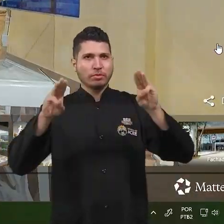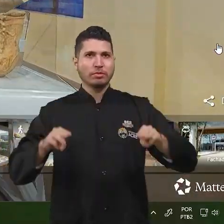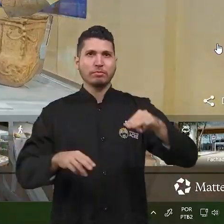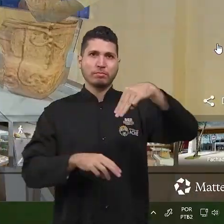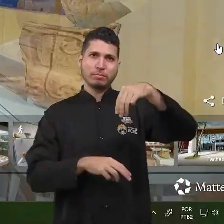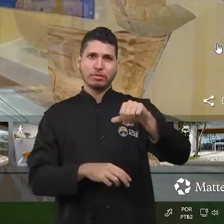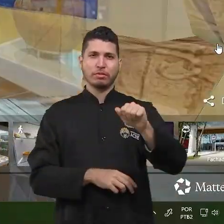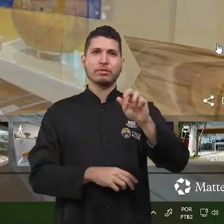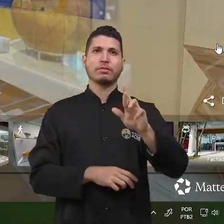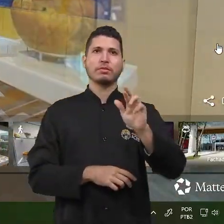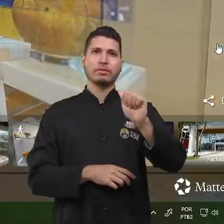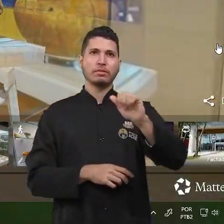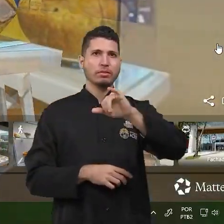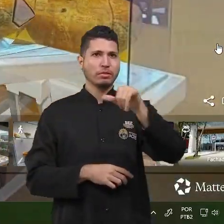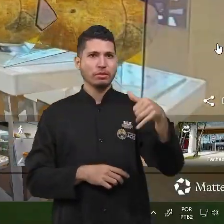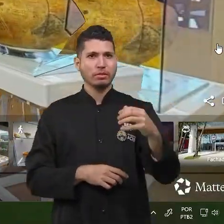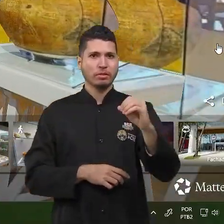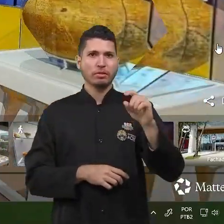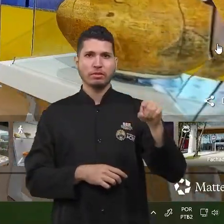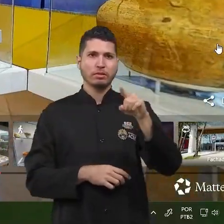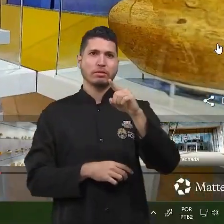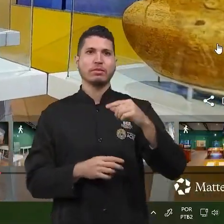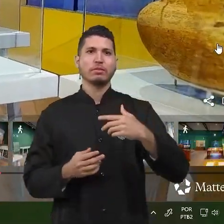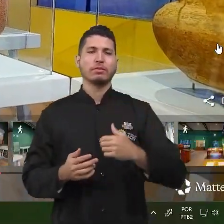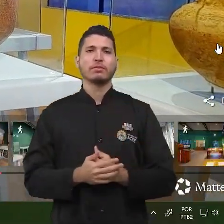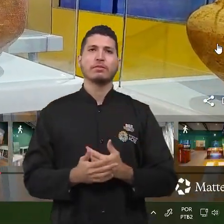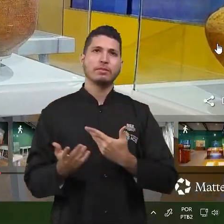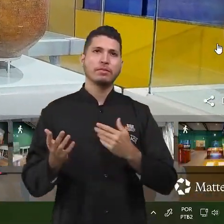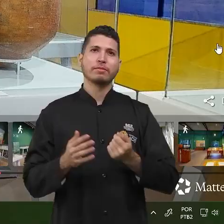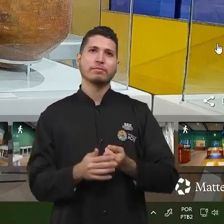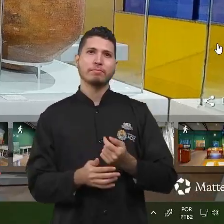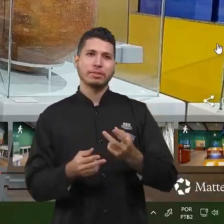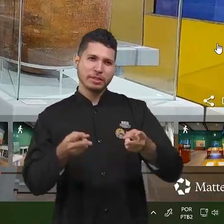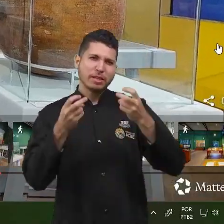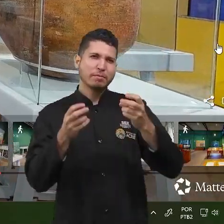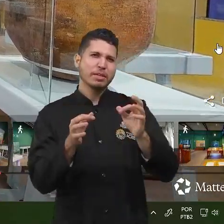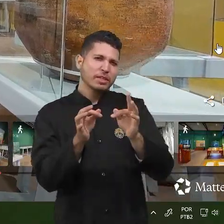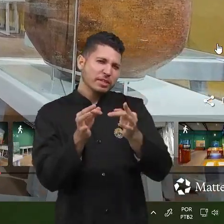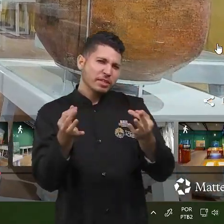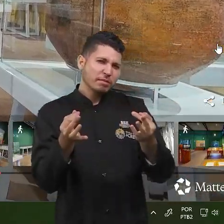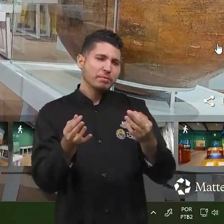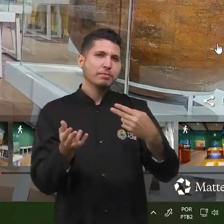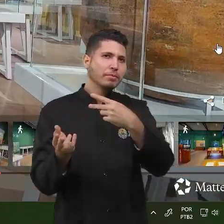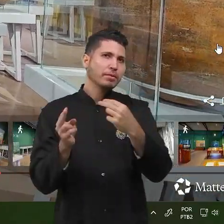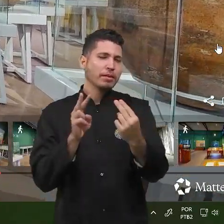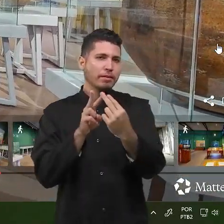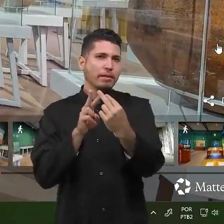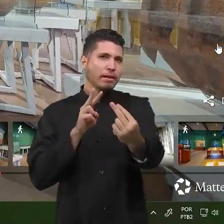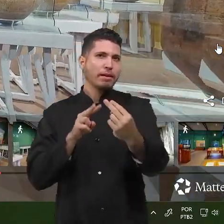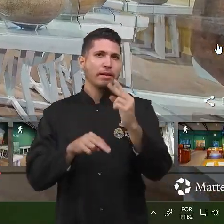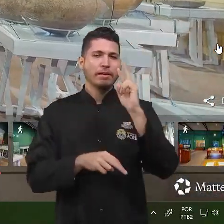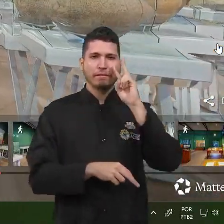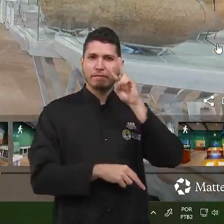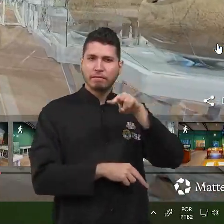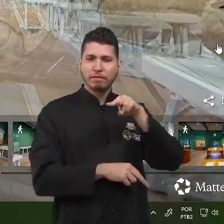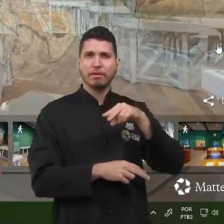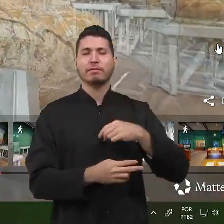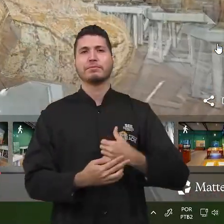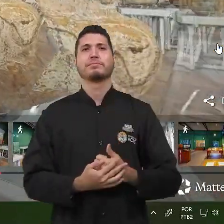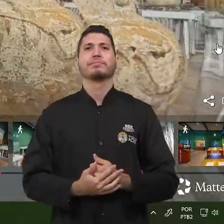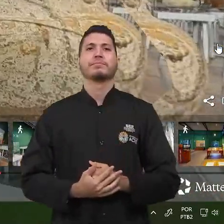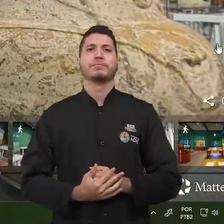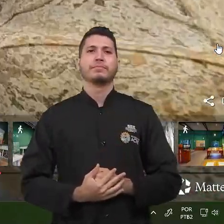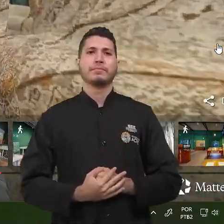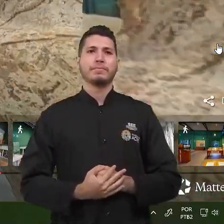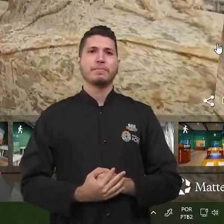incrível, gente. Você não precisa fazer nada, você só num clique mostra tudo para você. E a gente poderia ficar aqui